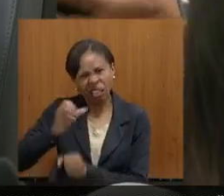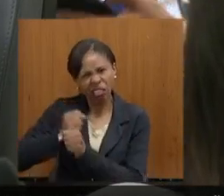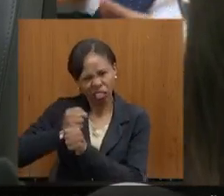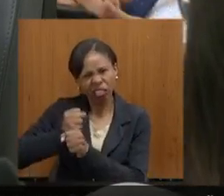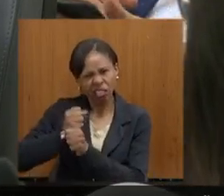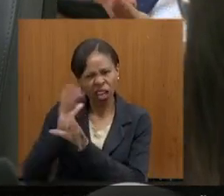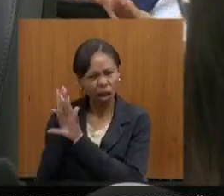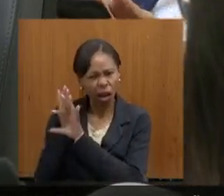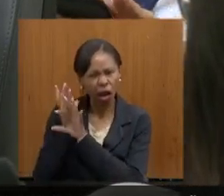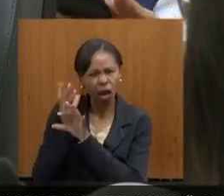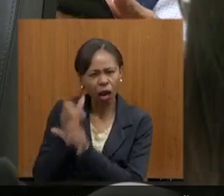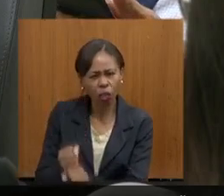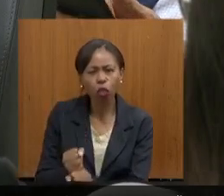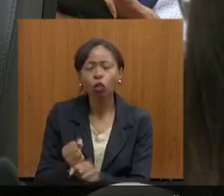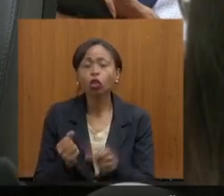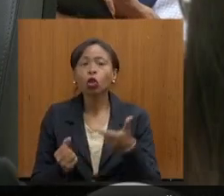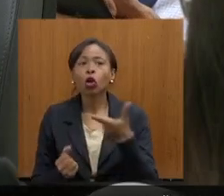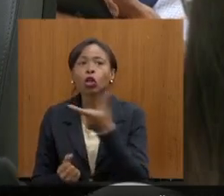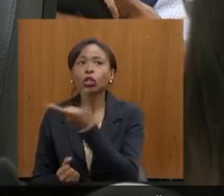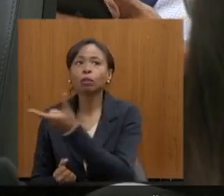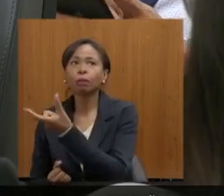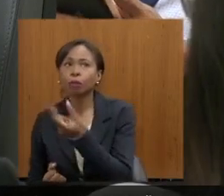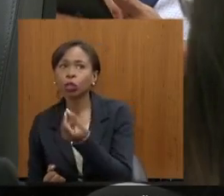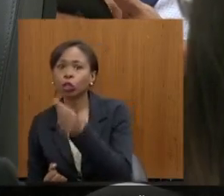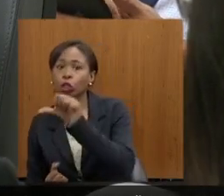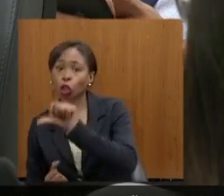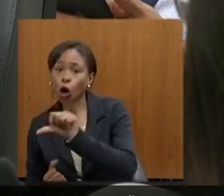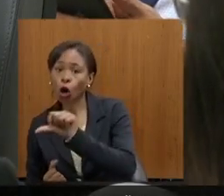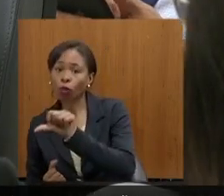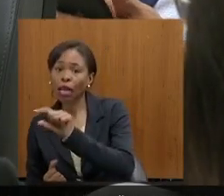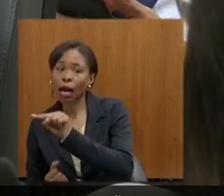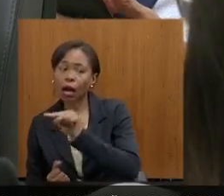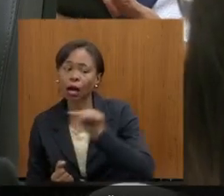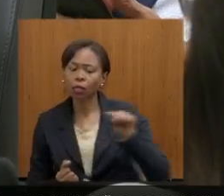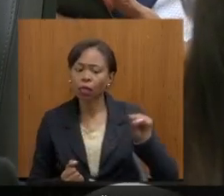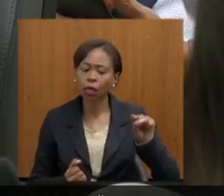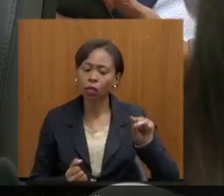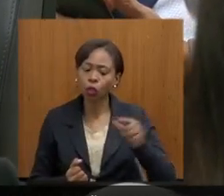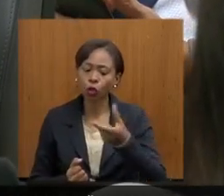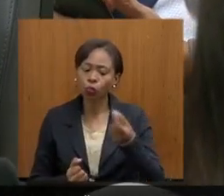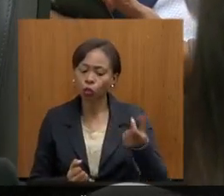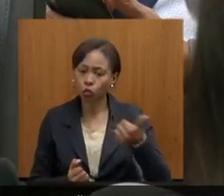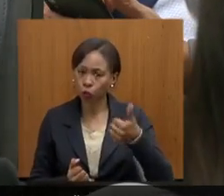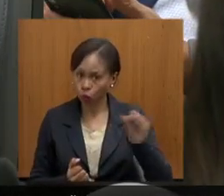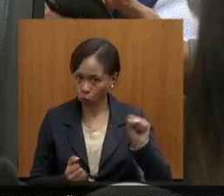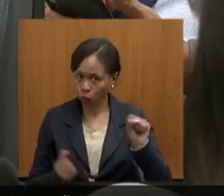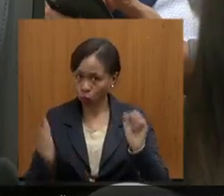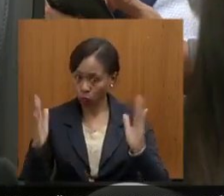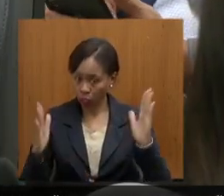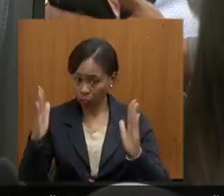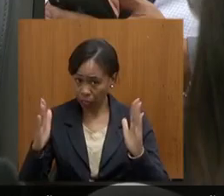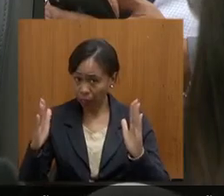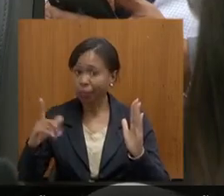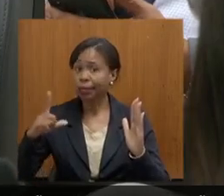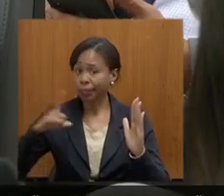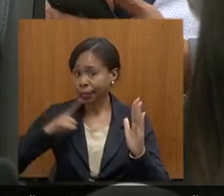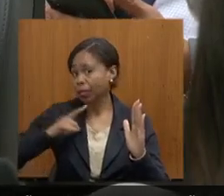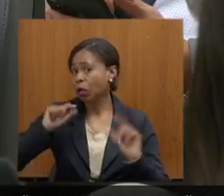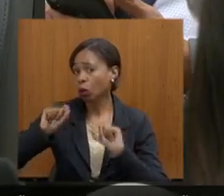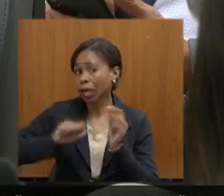conta sempre assim 2009 a 2018 é ouvir despesas regulatórias